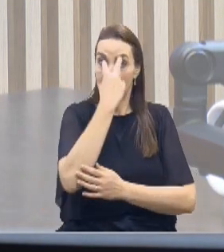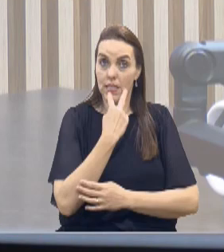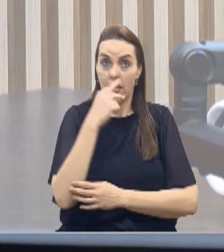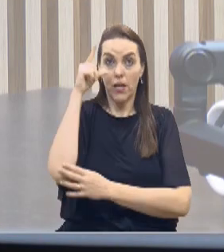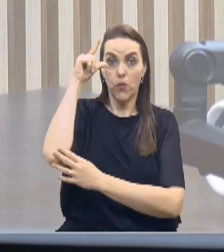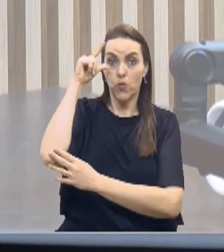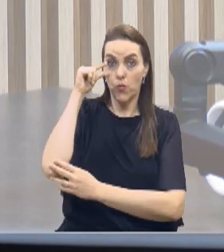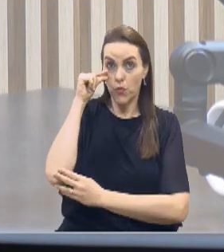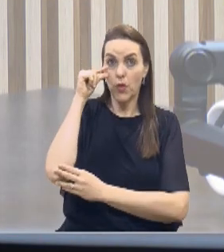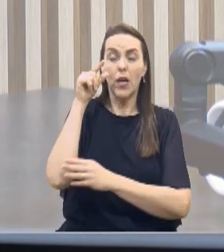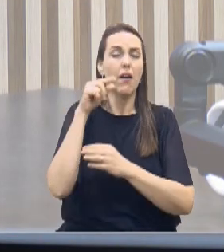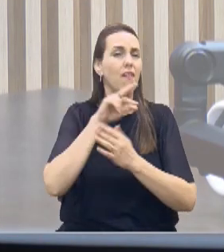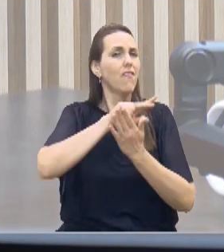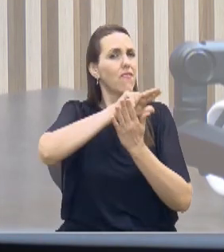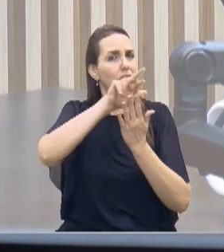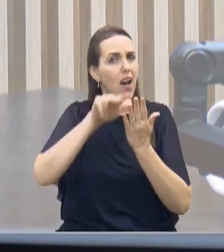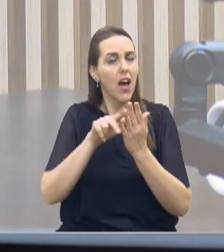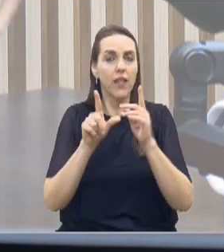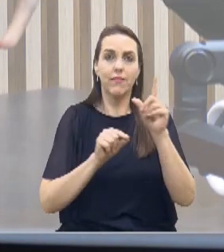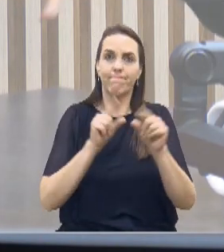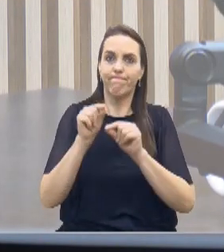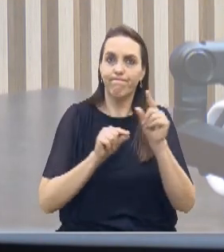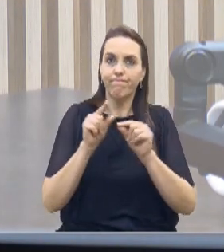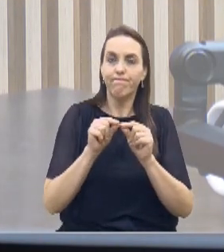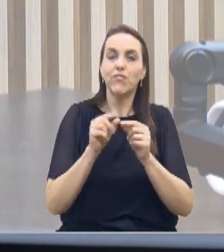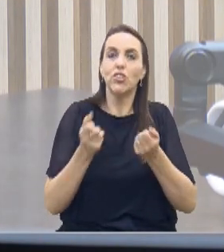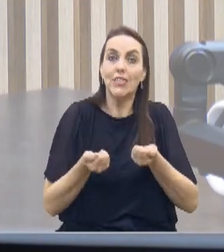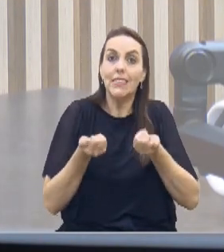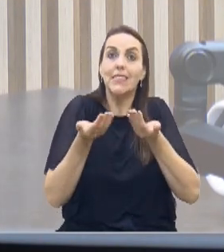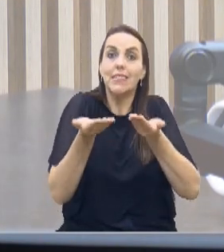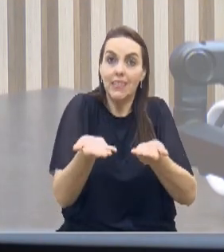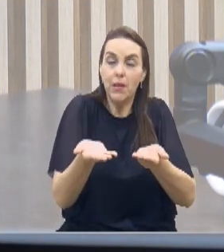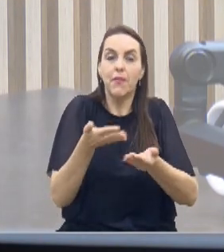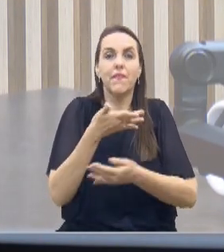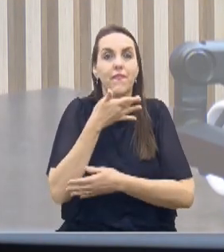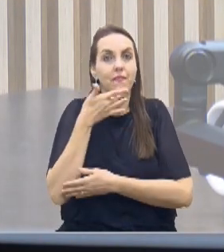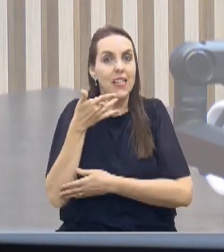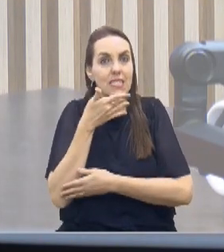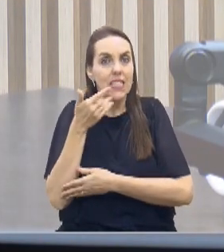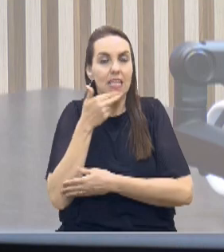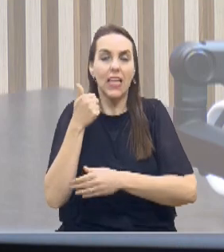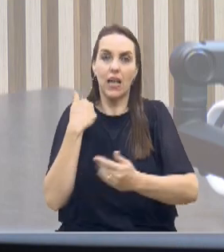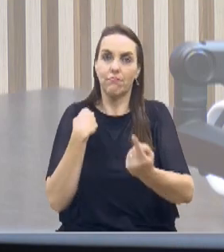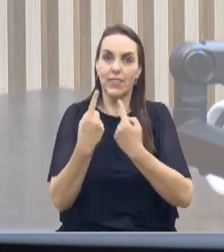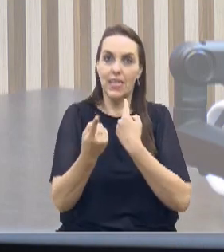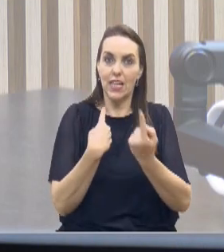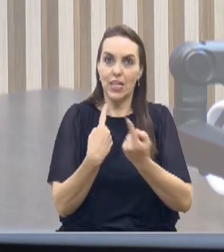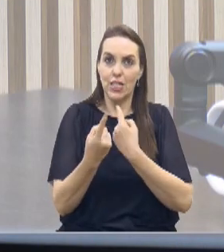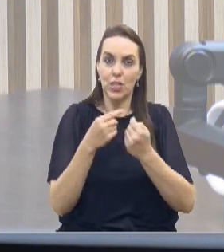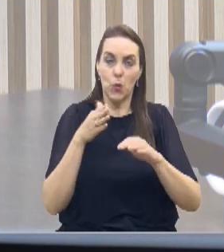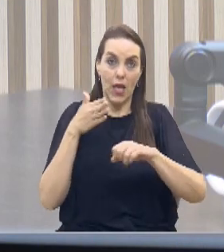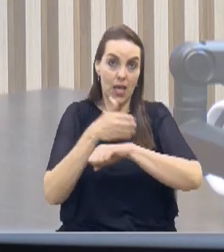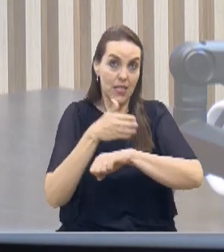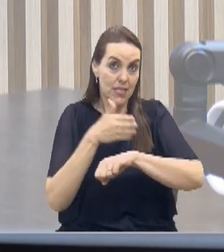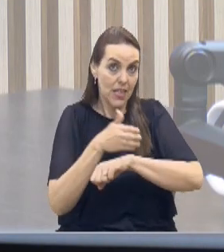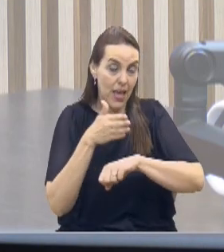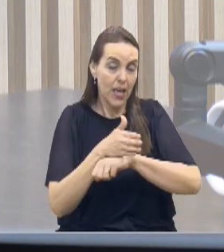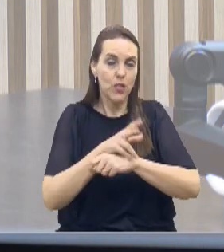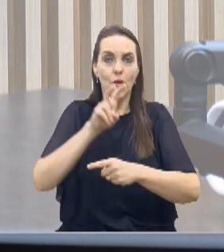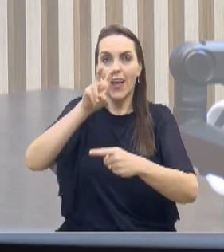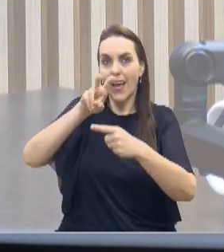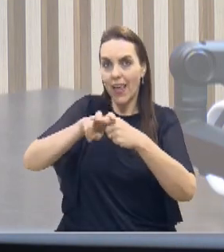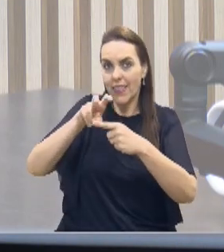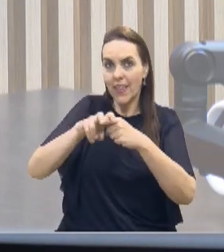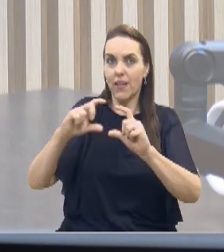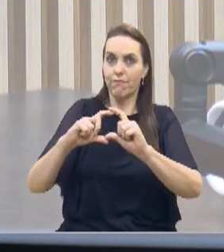visão, uma série de opções assim que a gente já deu para facilitar esse trânsito, esse acesso. As cadeiras identificadas,